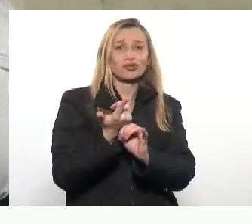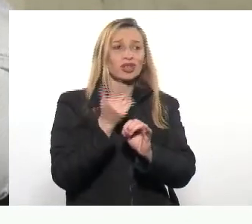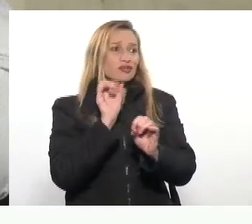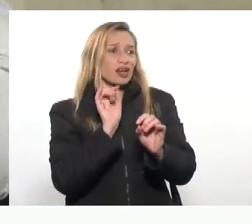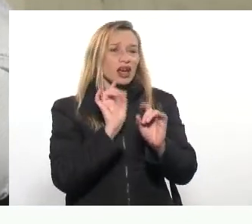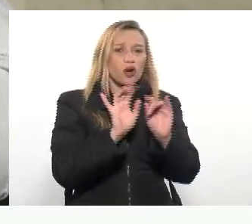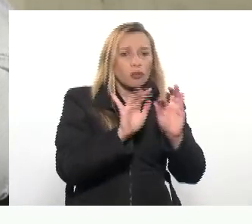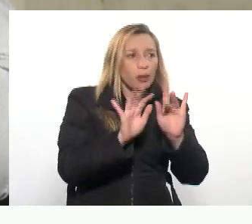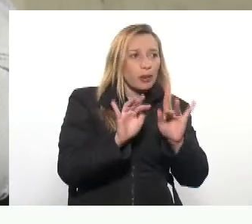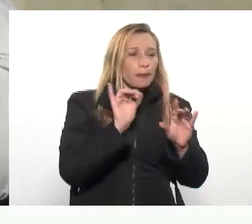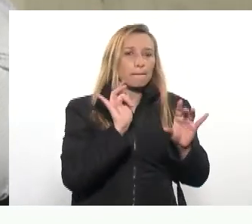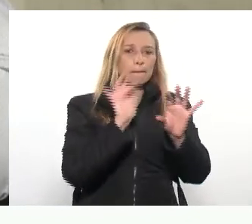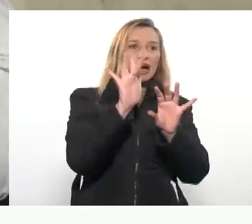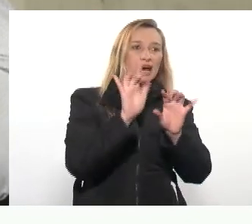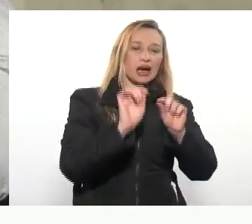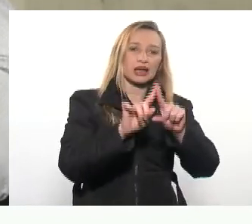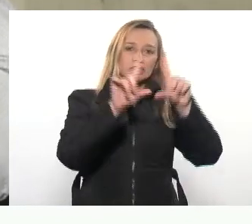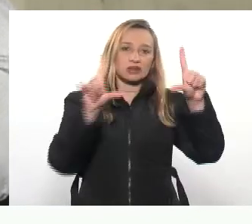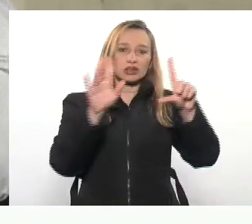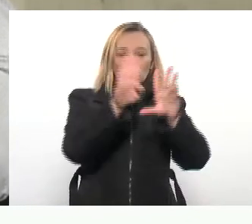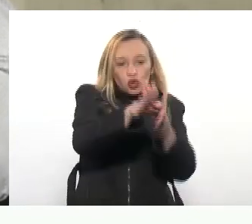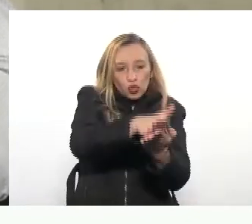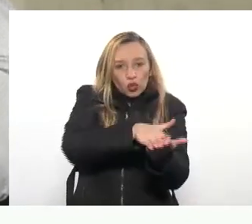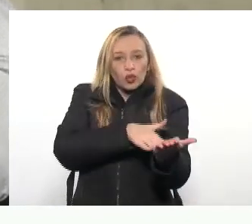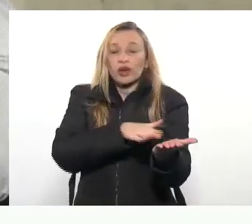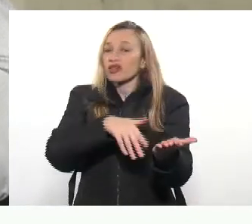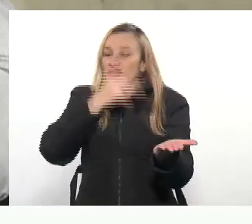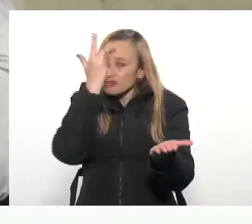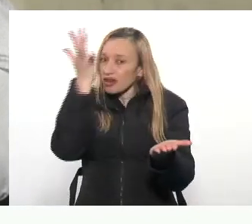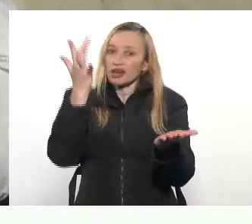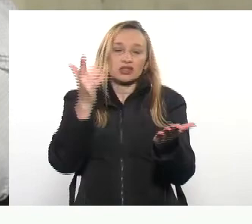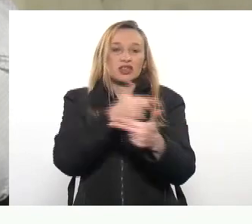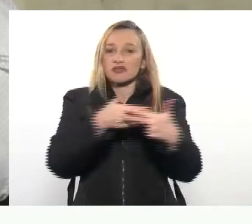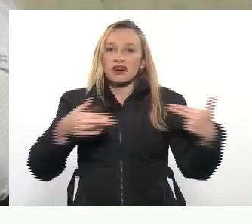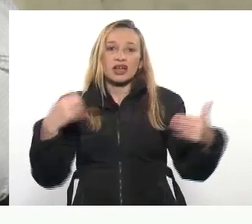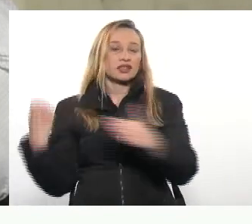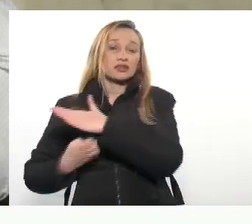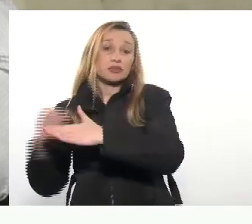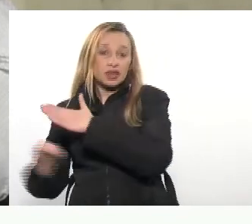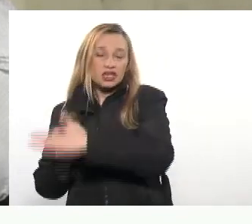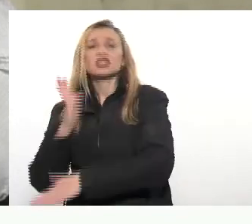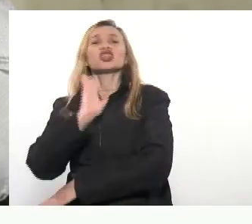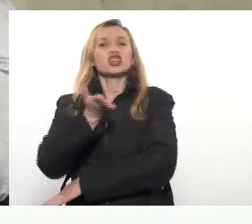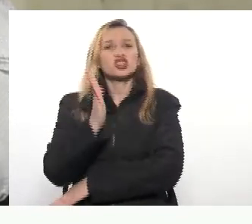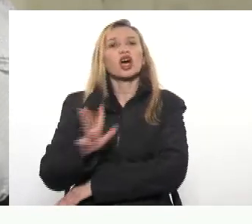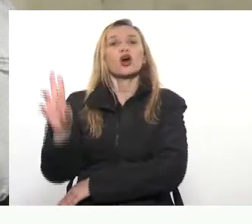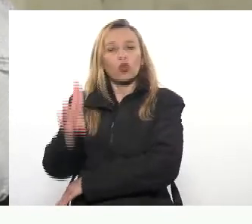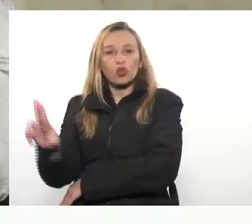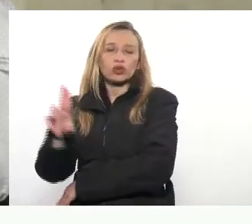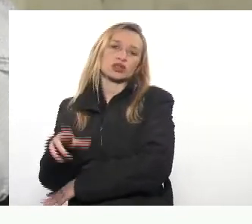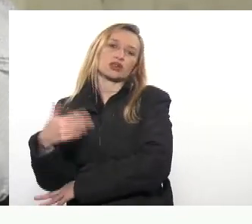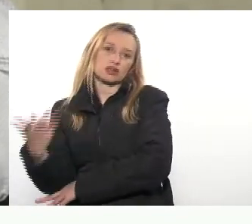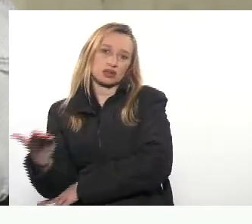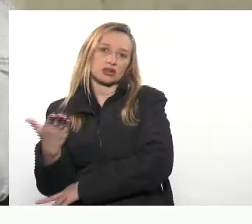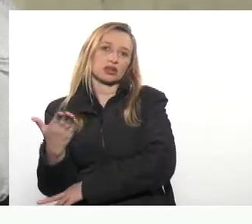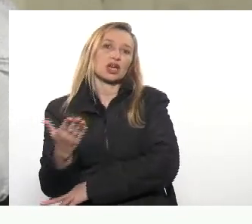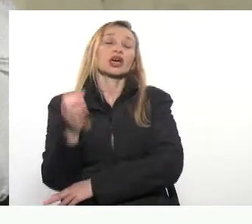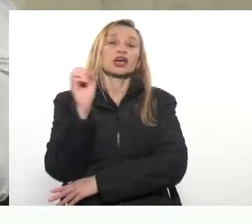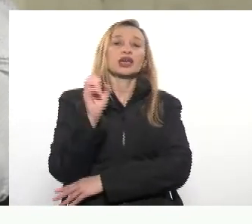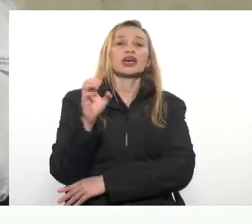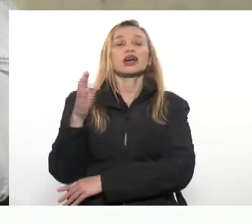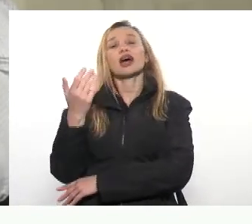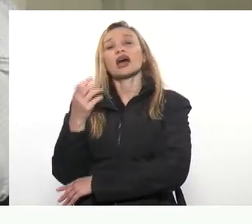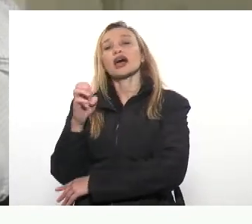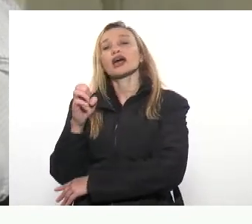ou se tiver, o custo é irrisório para a empresa. E tem várias empresas, outros concessionários, que já fazem dessa forma. E a SEDAI